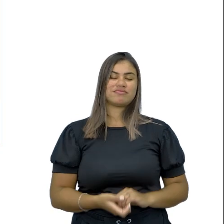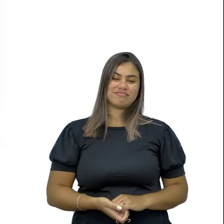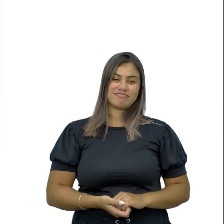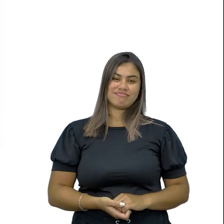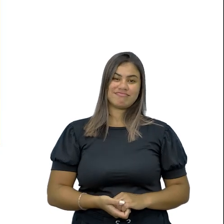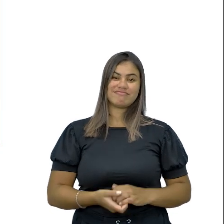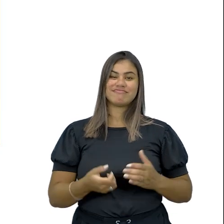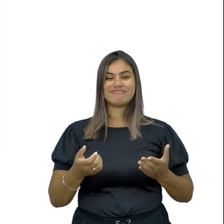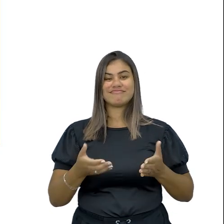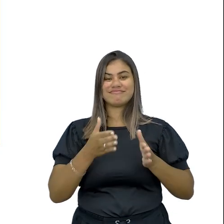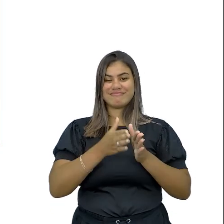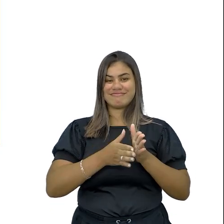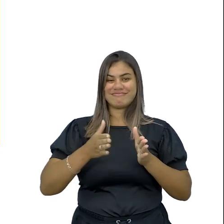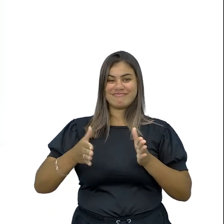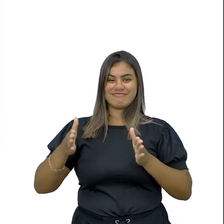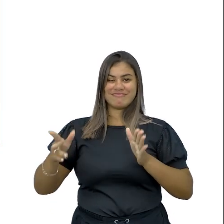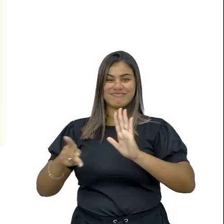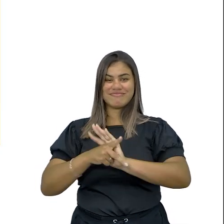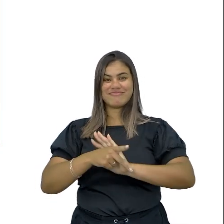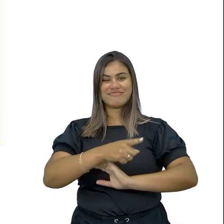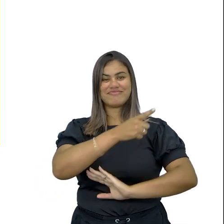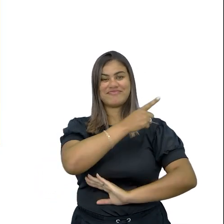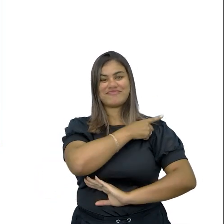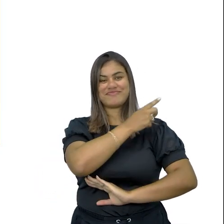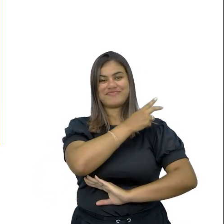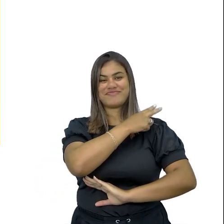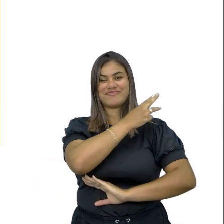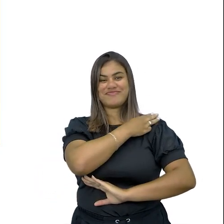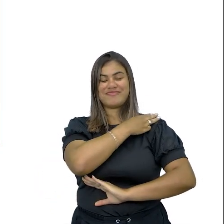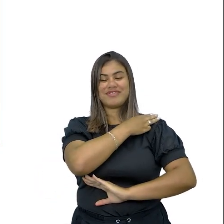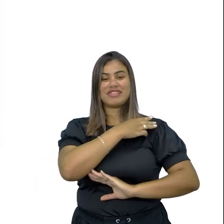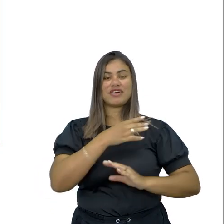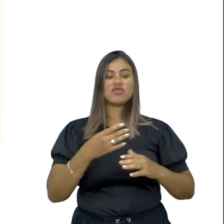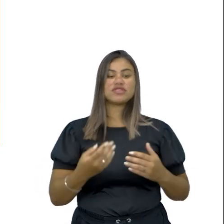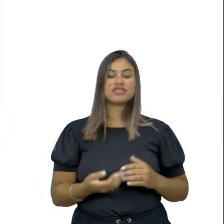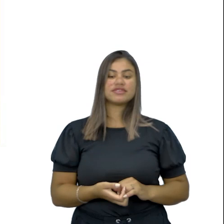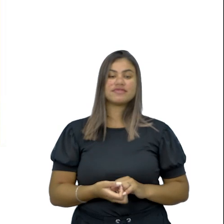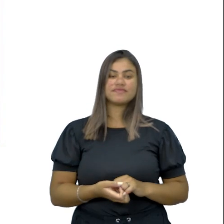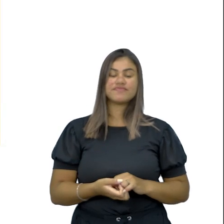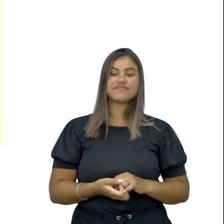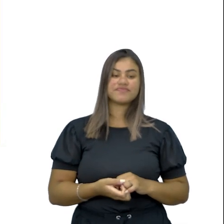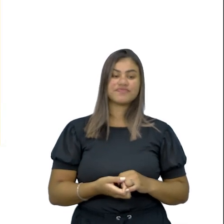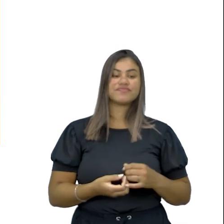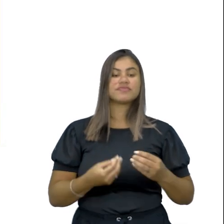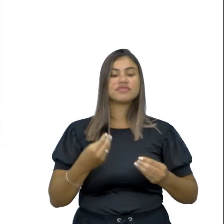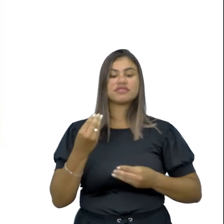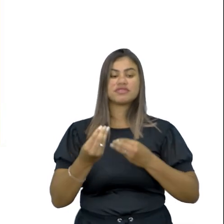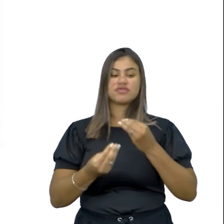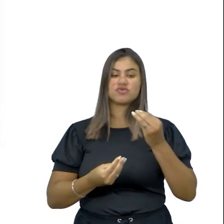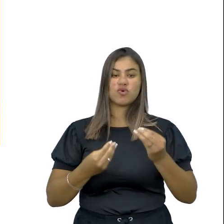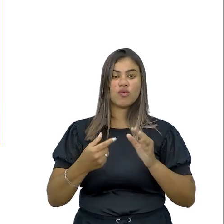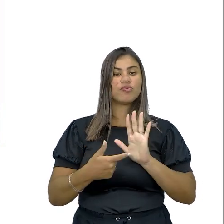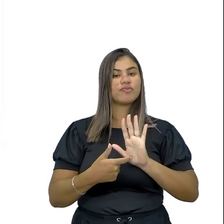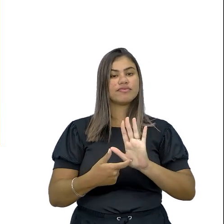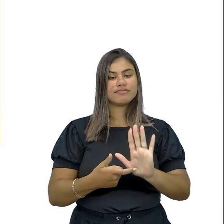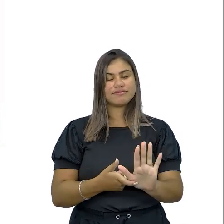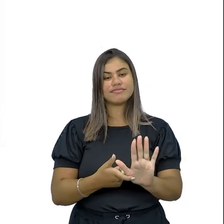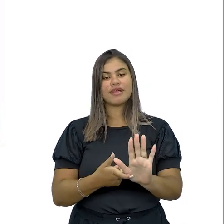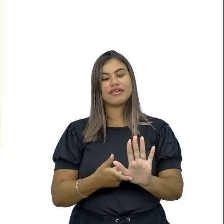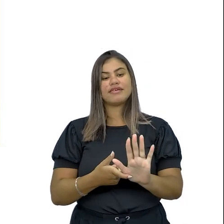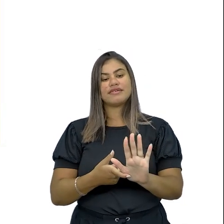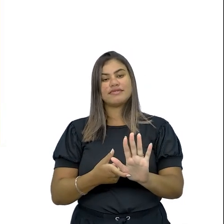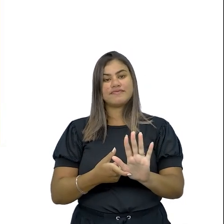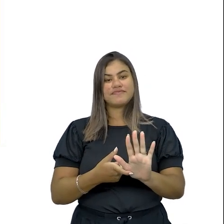na etapa para o ensino médio. Então, eu achei super importante, foi por isso que nós decidimos trazer isso. Nós